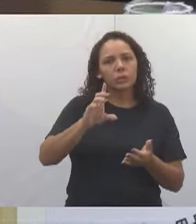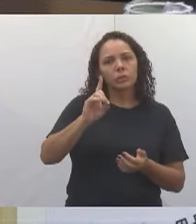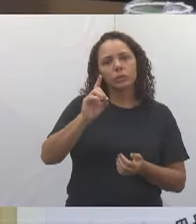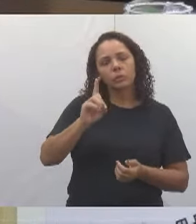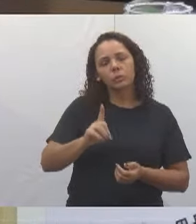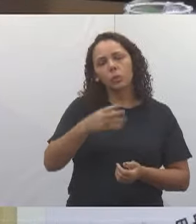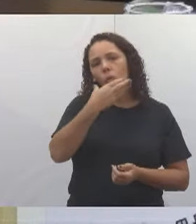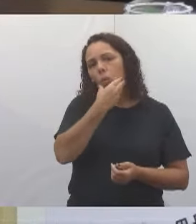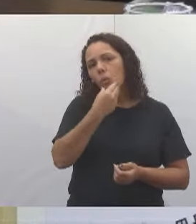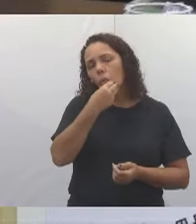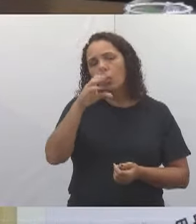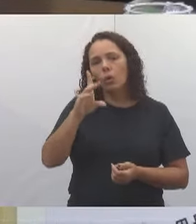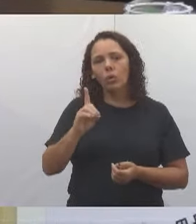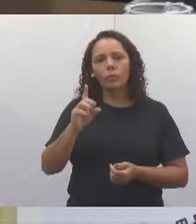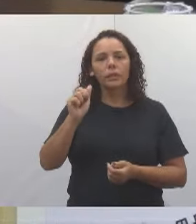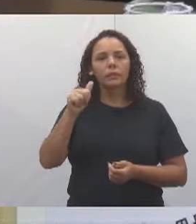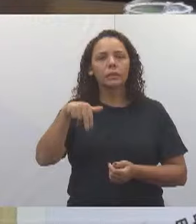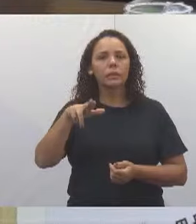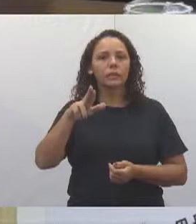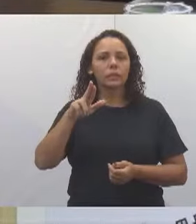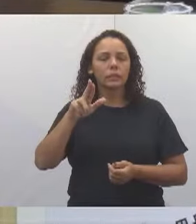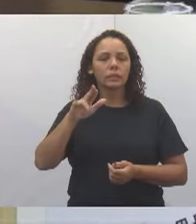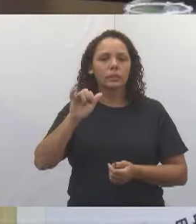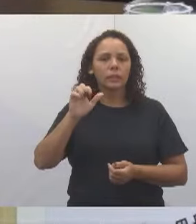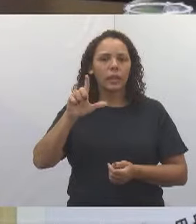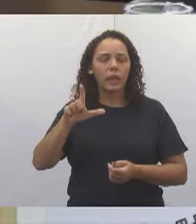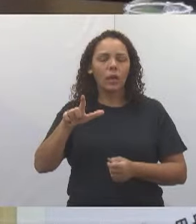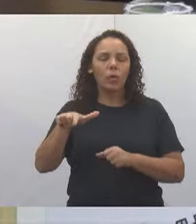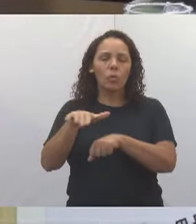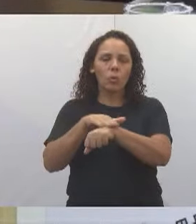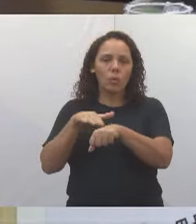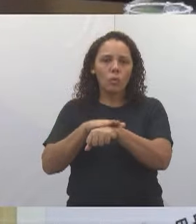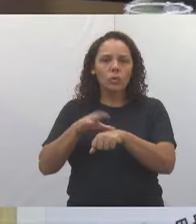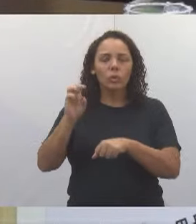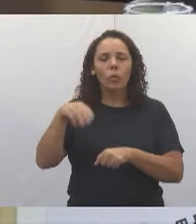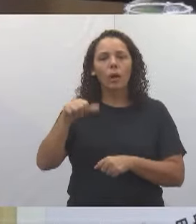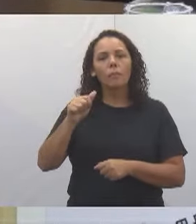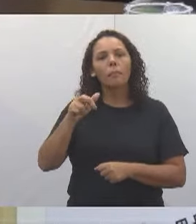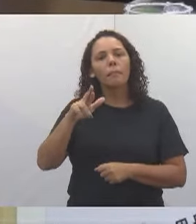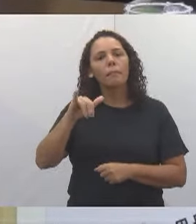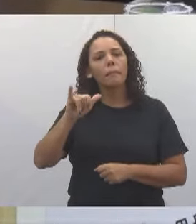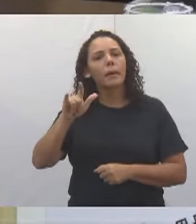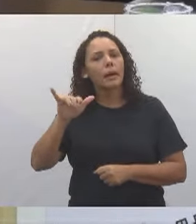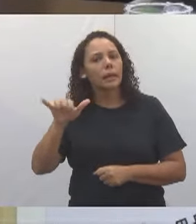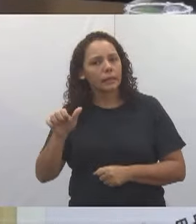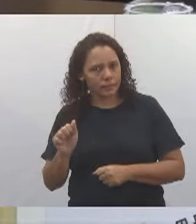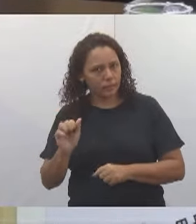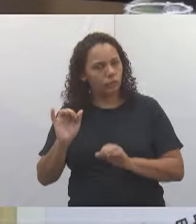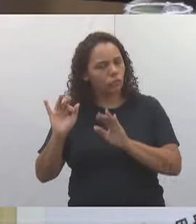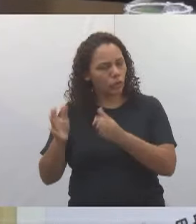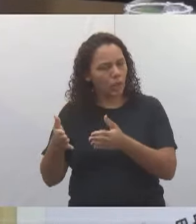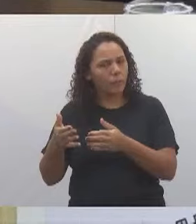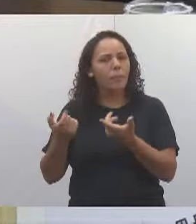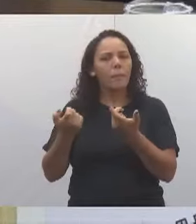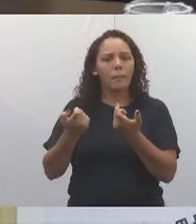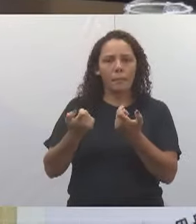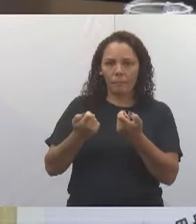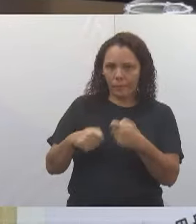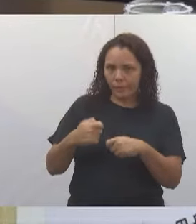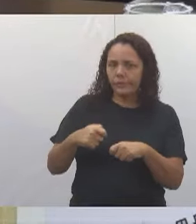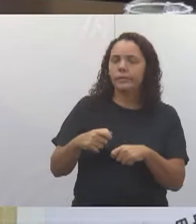é responsável por isso. Mentira. E a gente precisa mesmo, nós temos noção